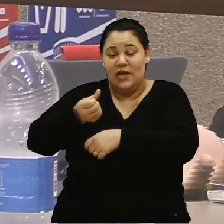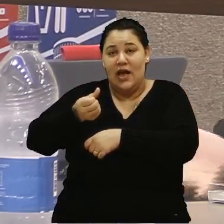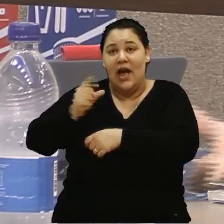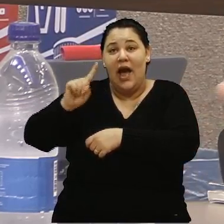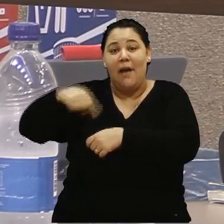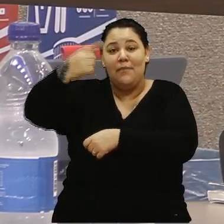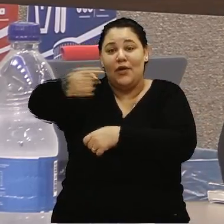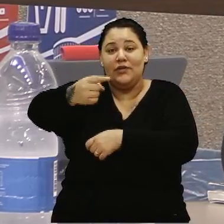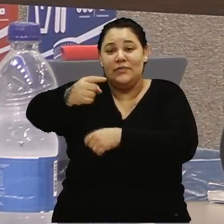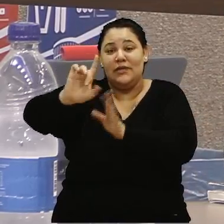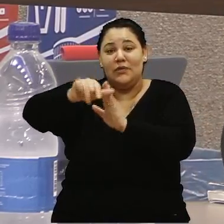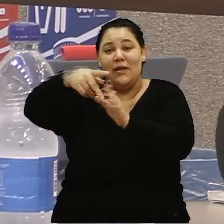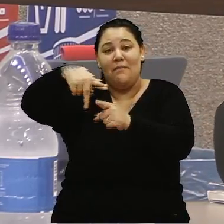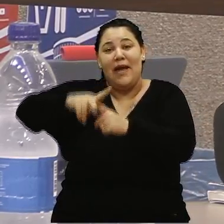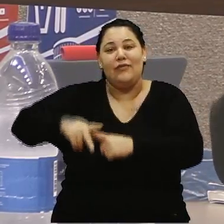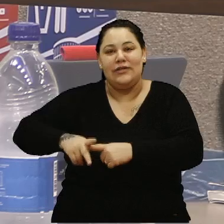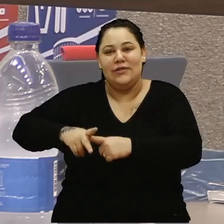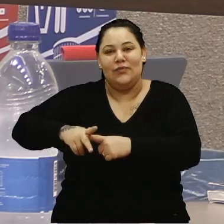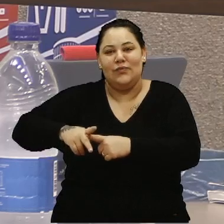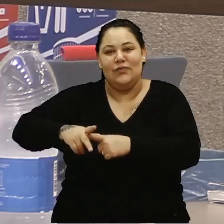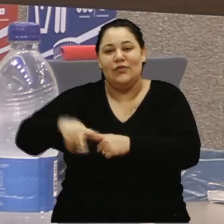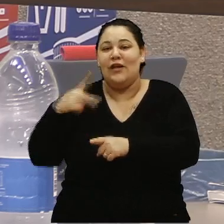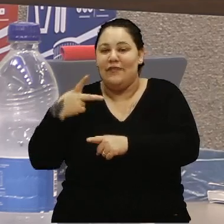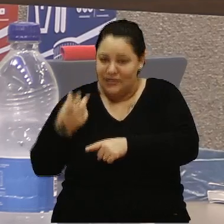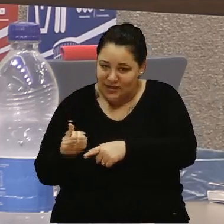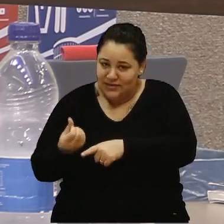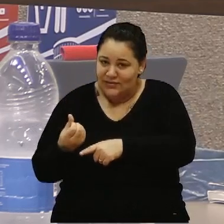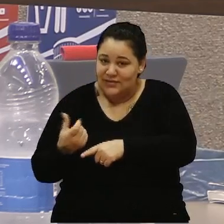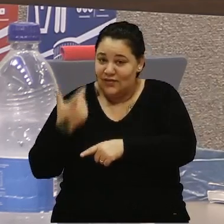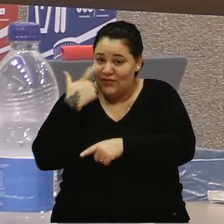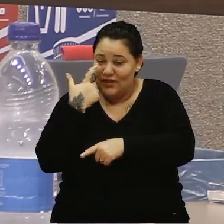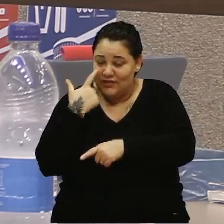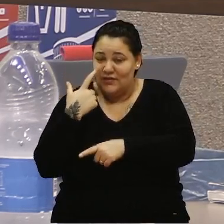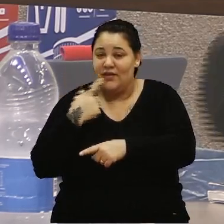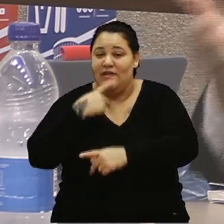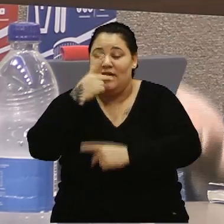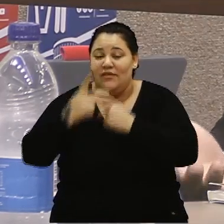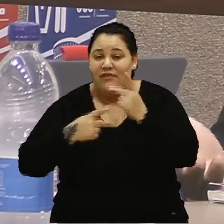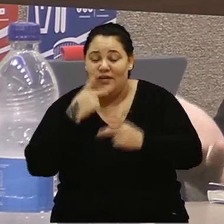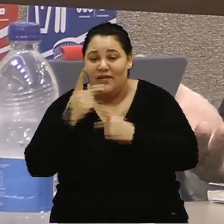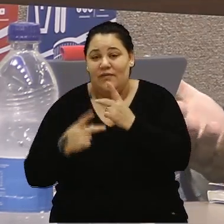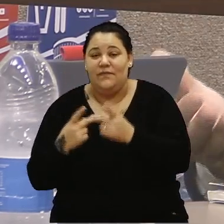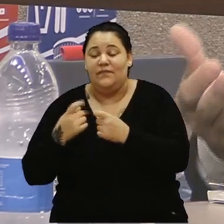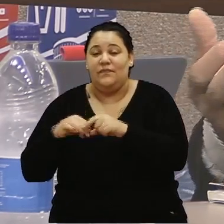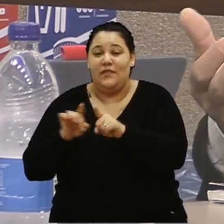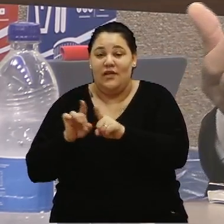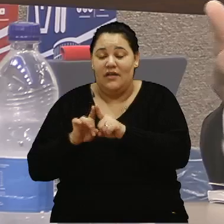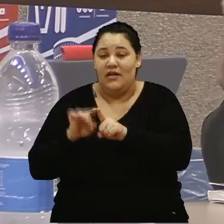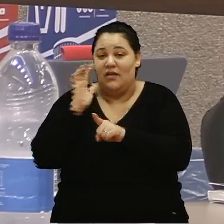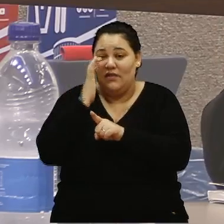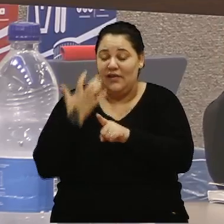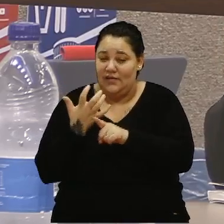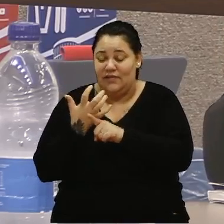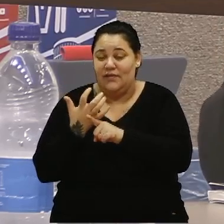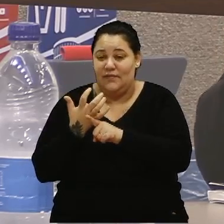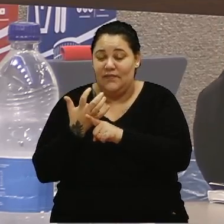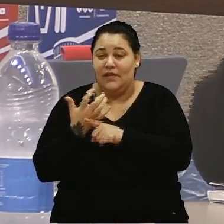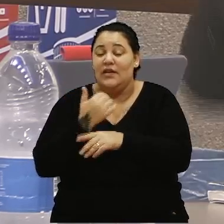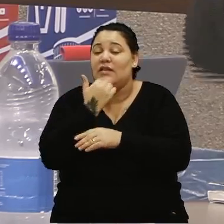para 26. Então, vejam que o discurso uma hora é um, outra hora é outro. E não adianta a